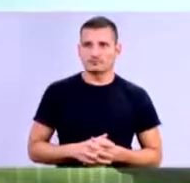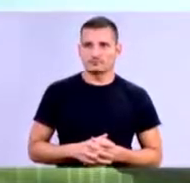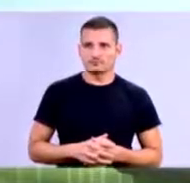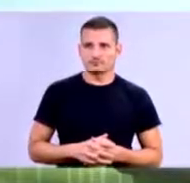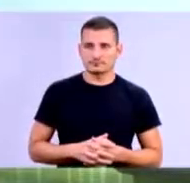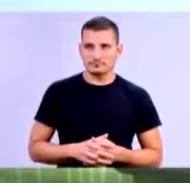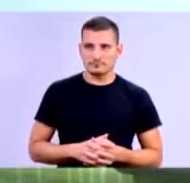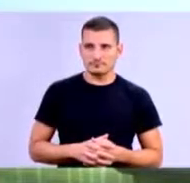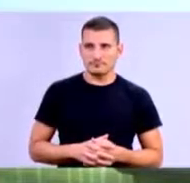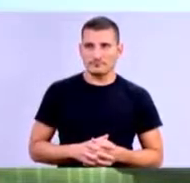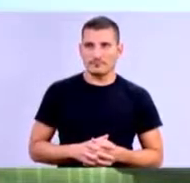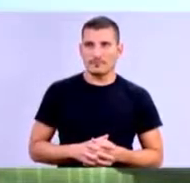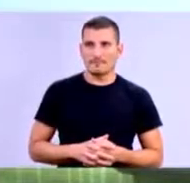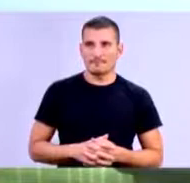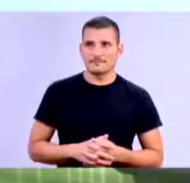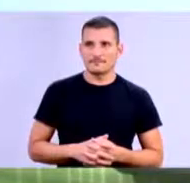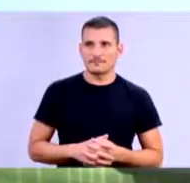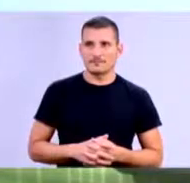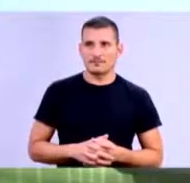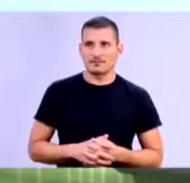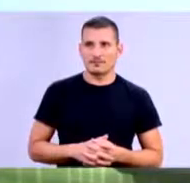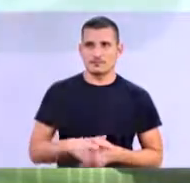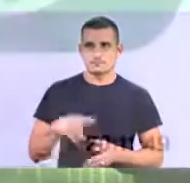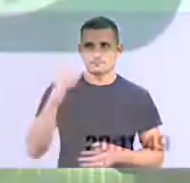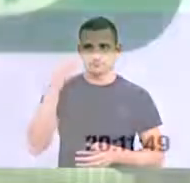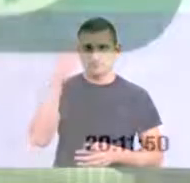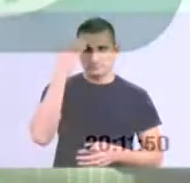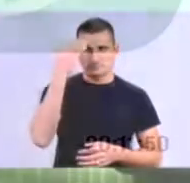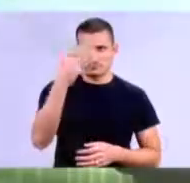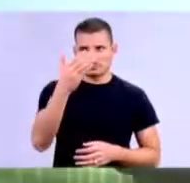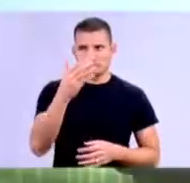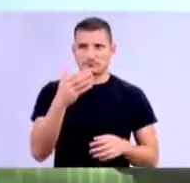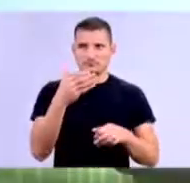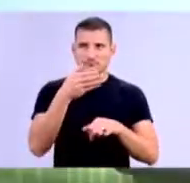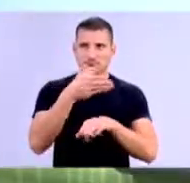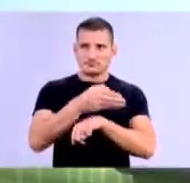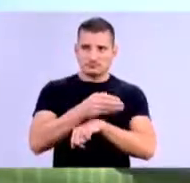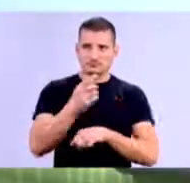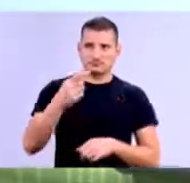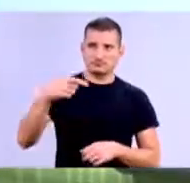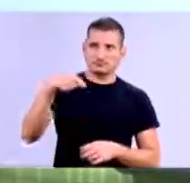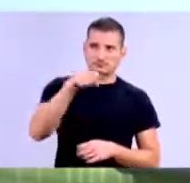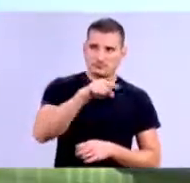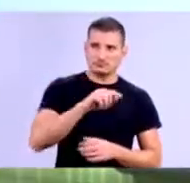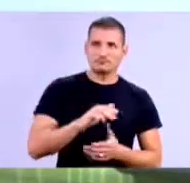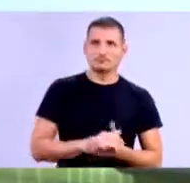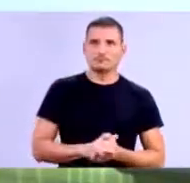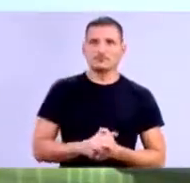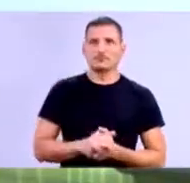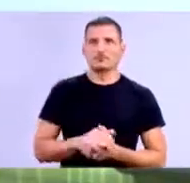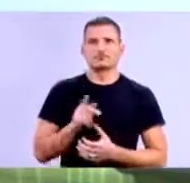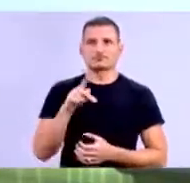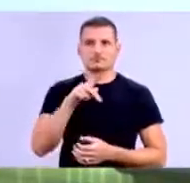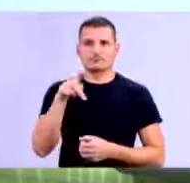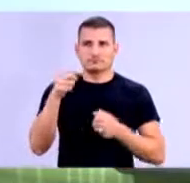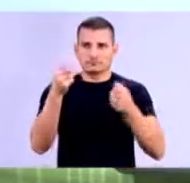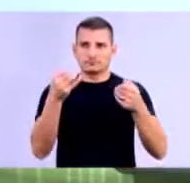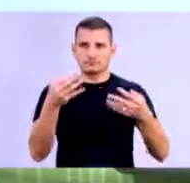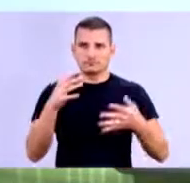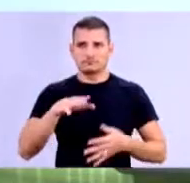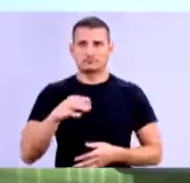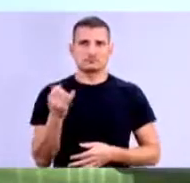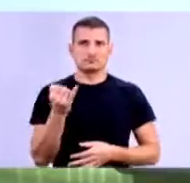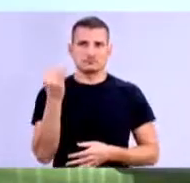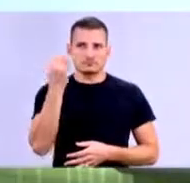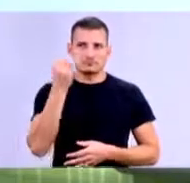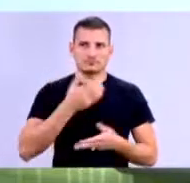nosso, com certeza. Obrigada pela participação de vocês. Como a professora disse, é muito importante essa interação